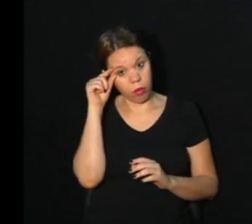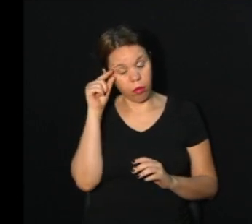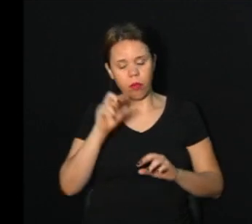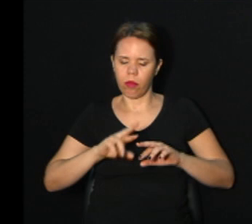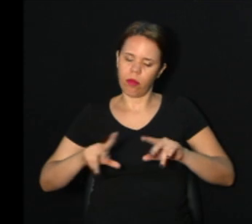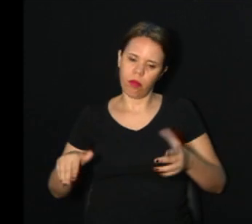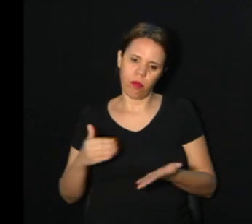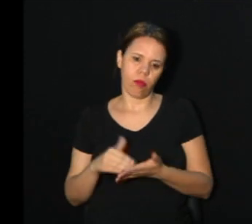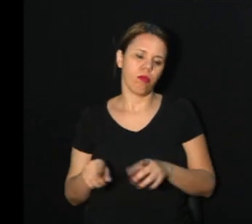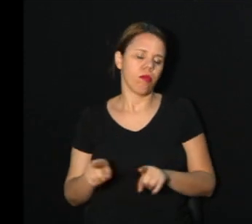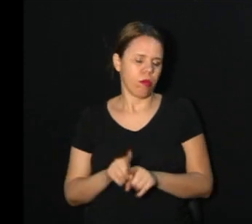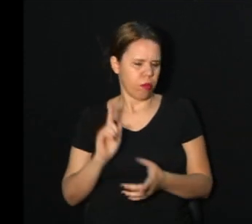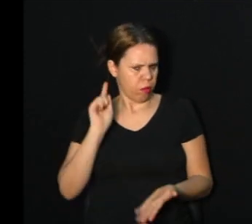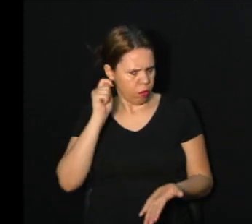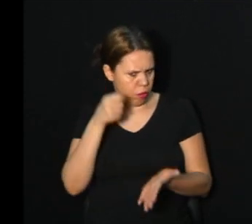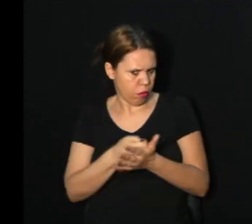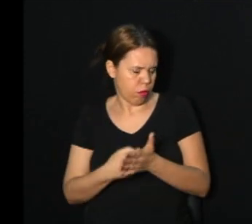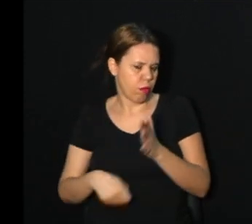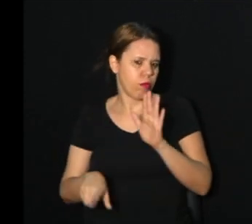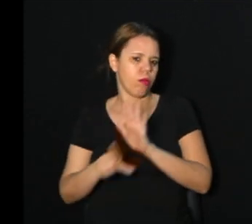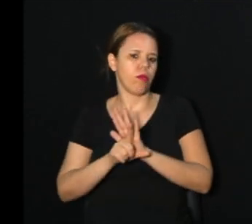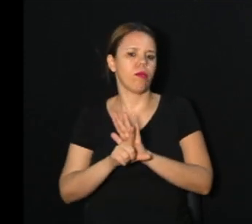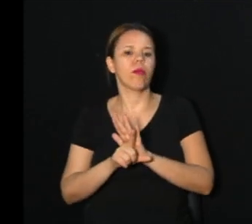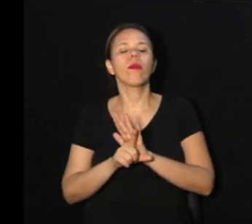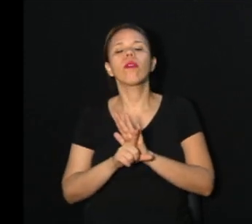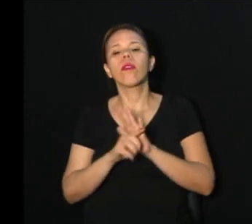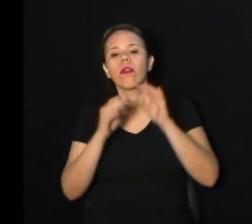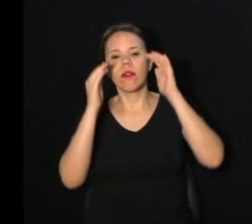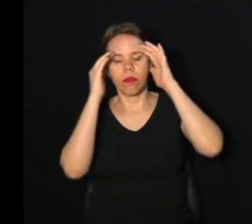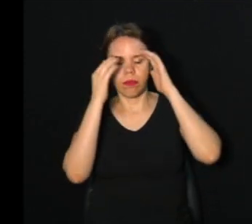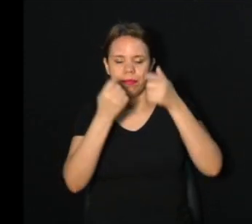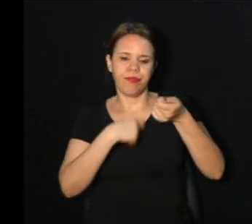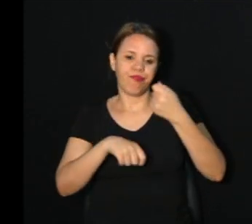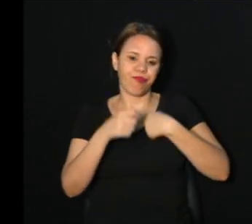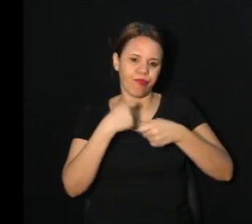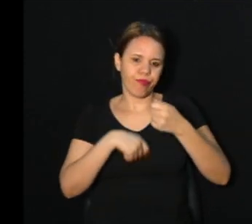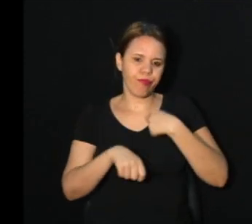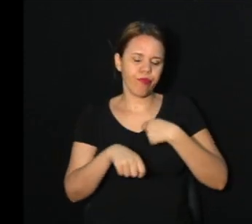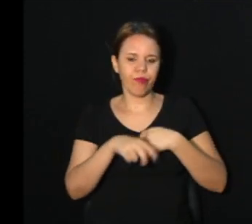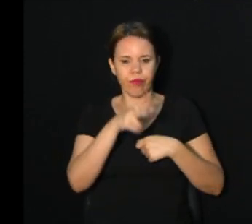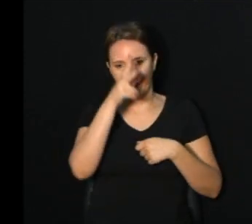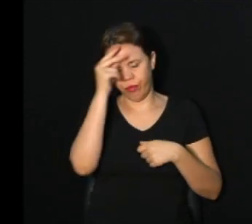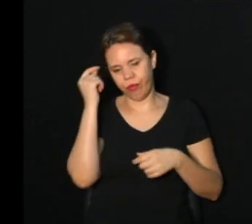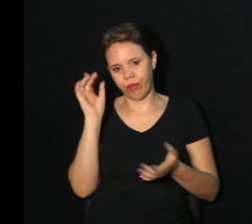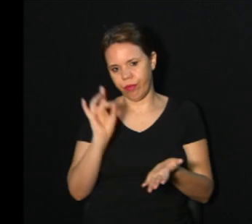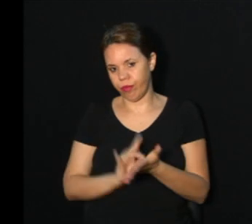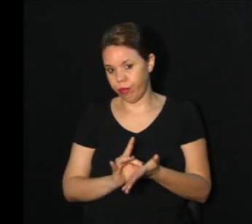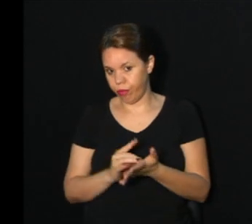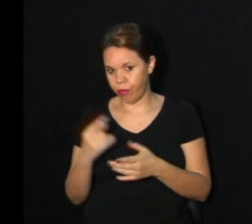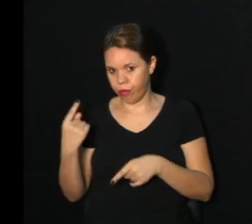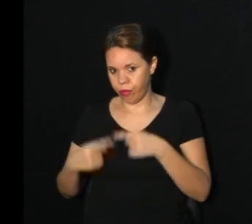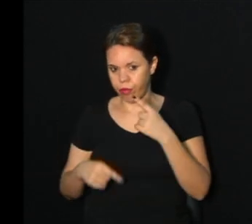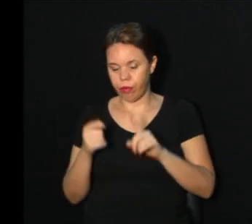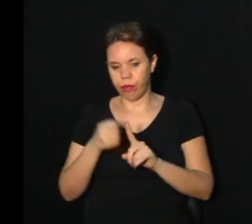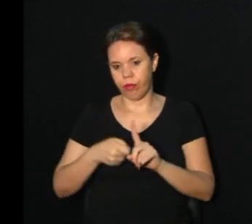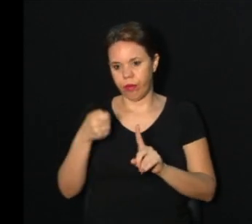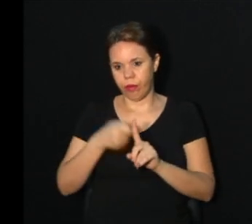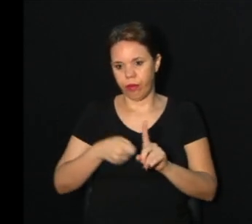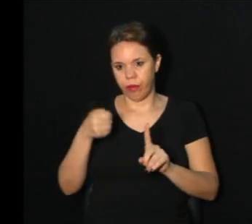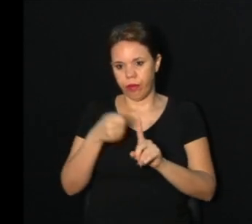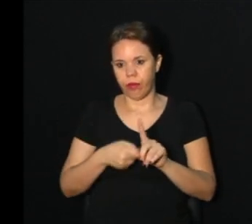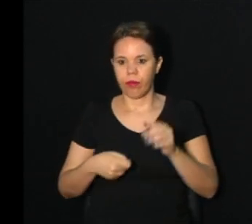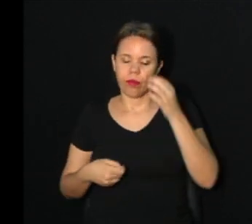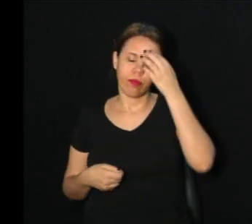garantindo a legalidade, garantindo os princípios da administração pública, tornar real as políticas públicas.